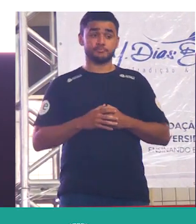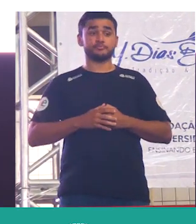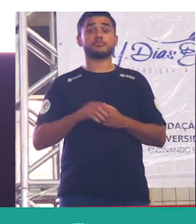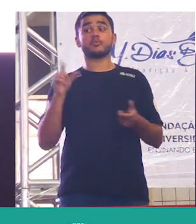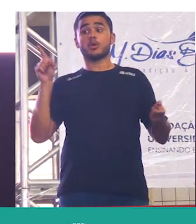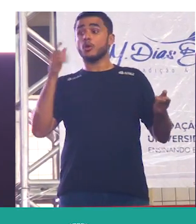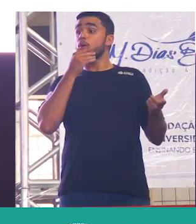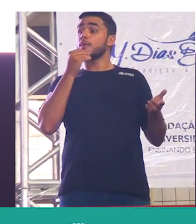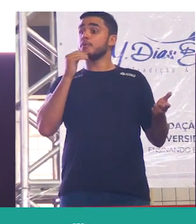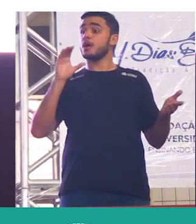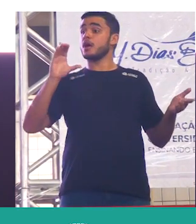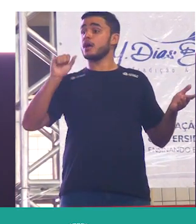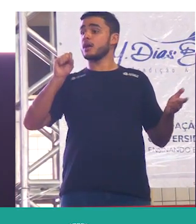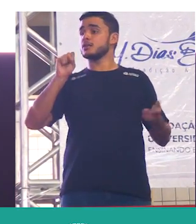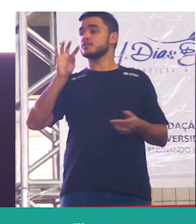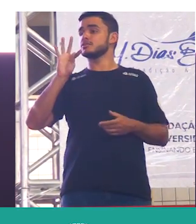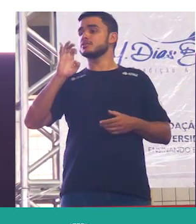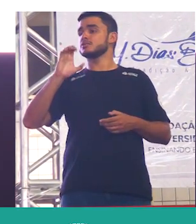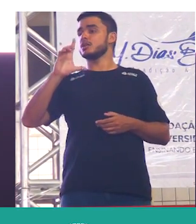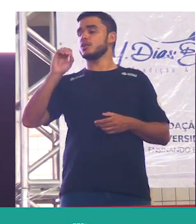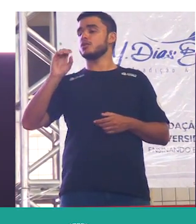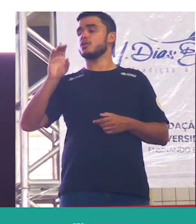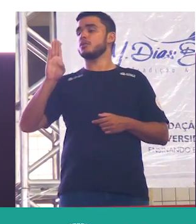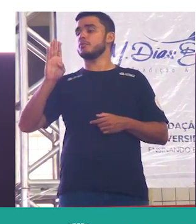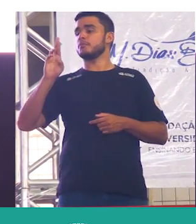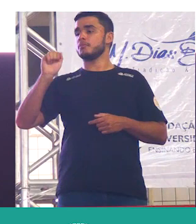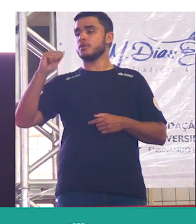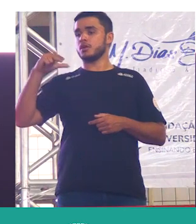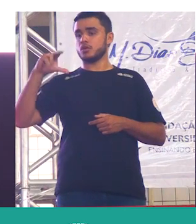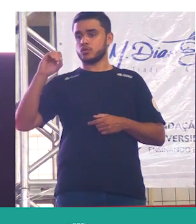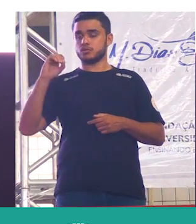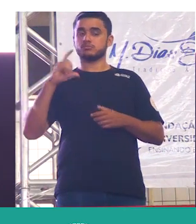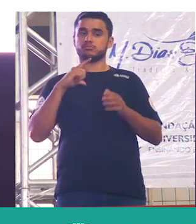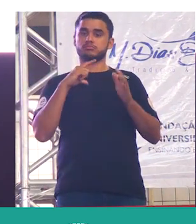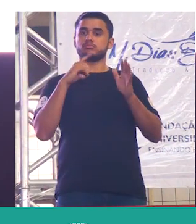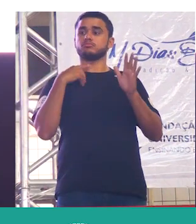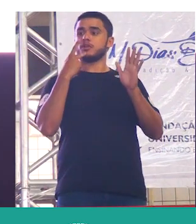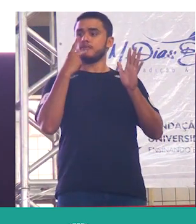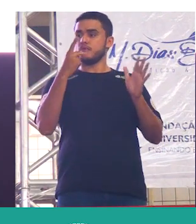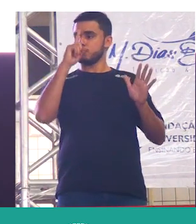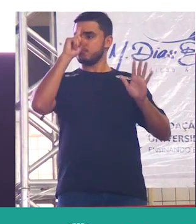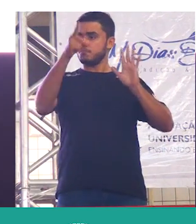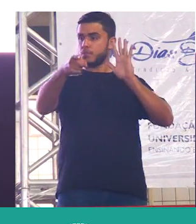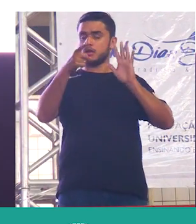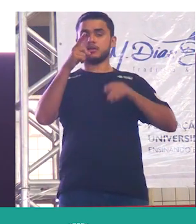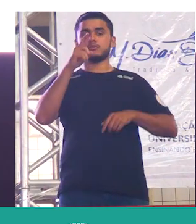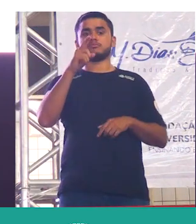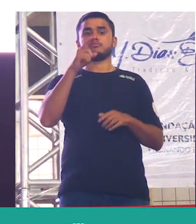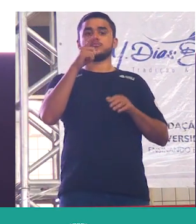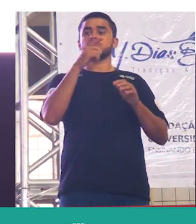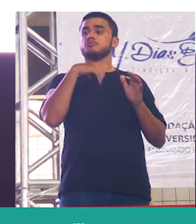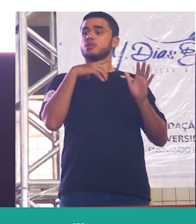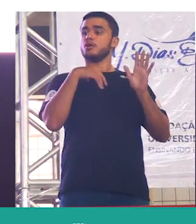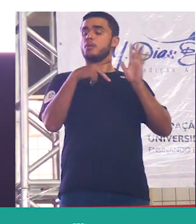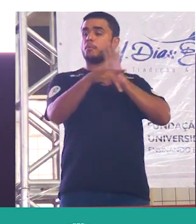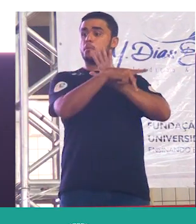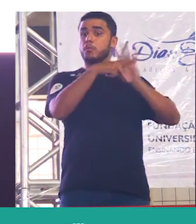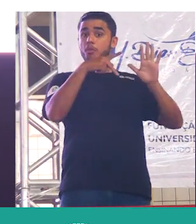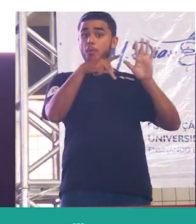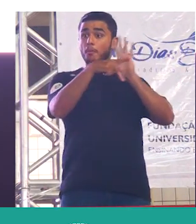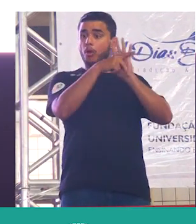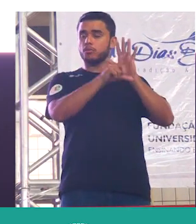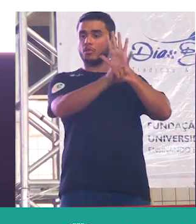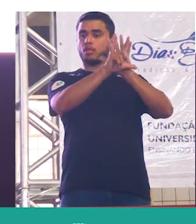lançou 3 atos. O ato número 2, que criou no Brasil 2